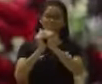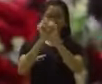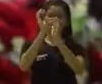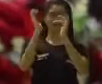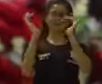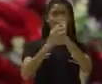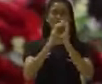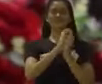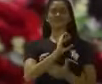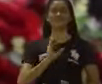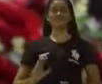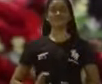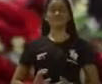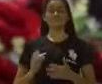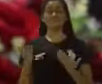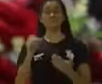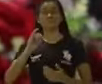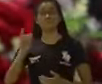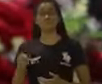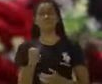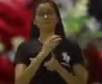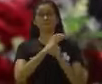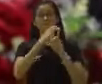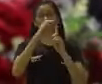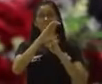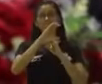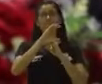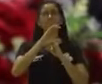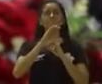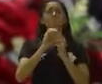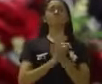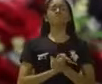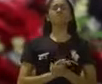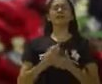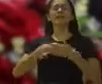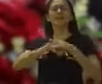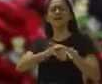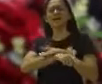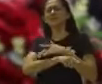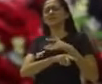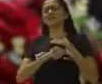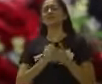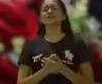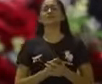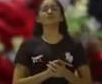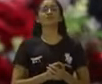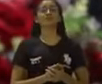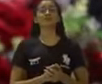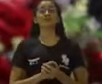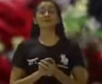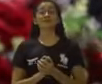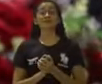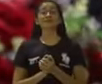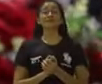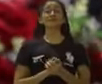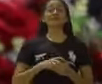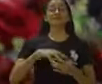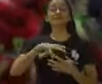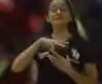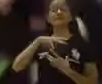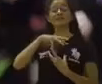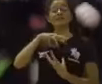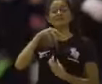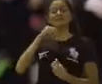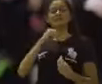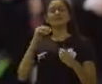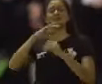Então aproveite quando esse culto começar dentro do seu homem interior, para você reproduzir o que o Espírito Santo